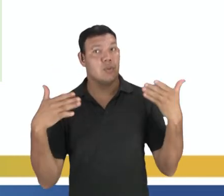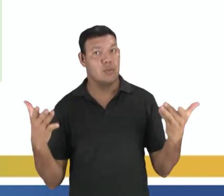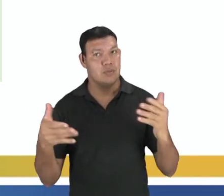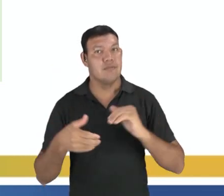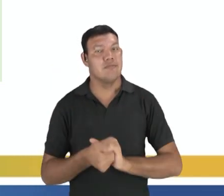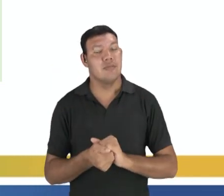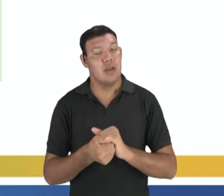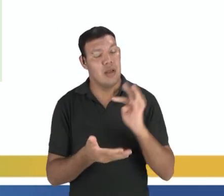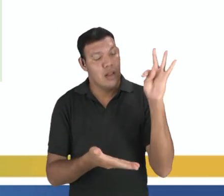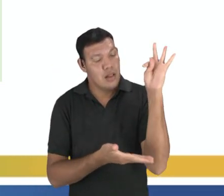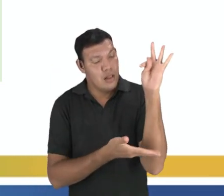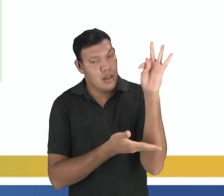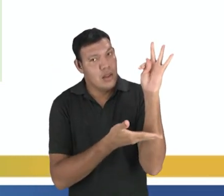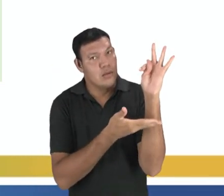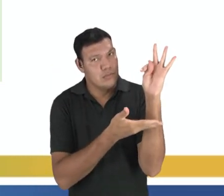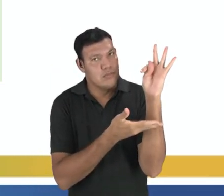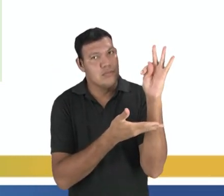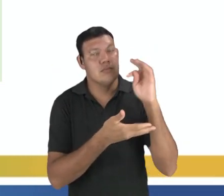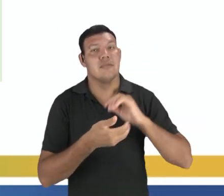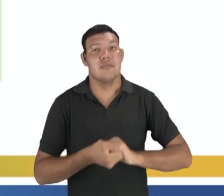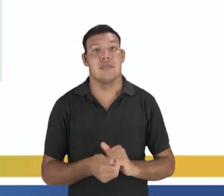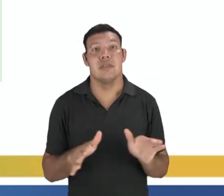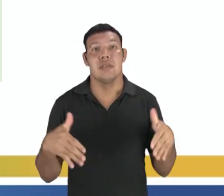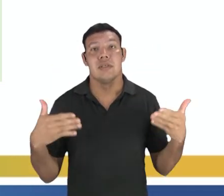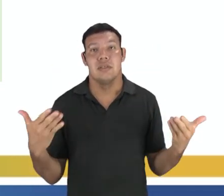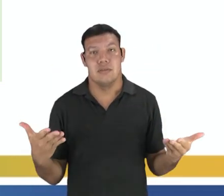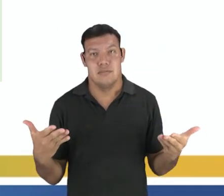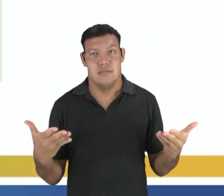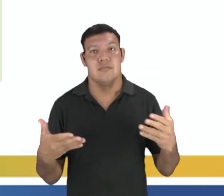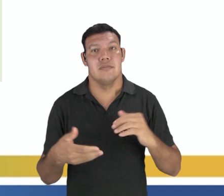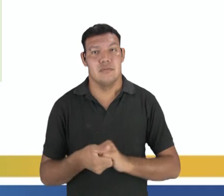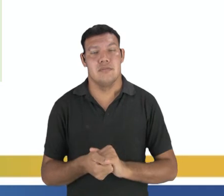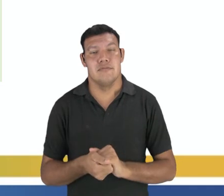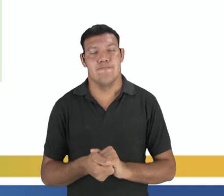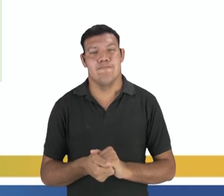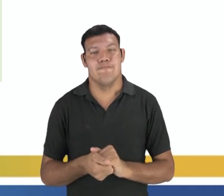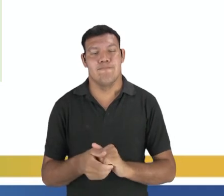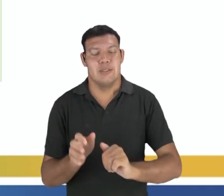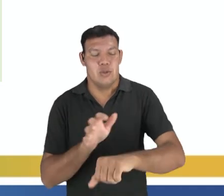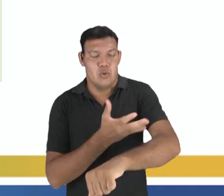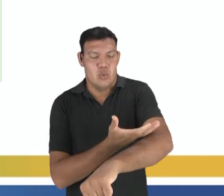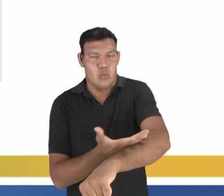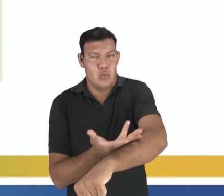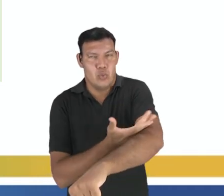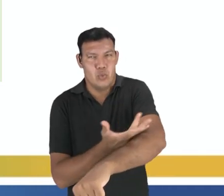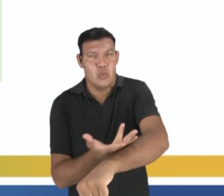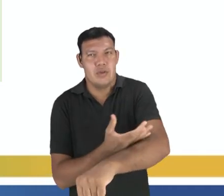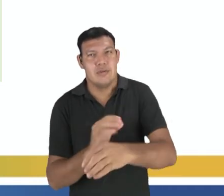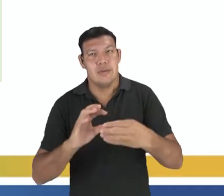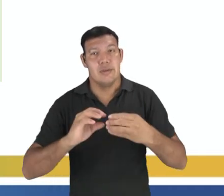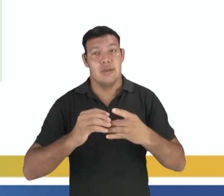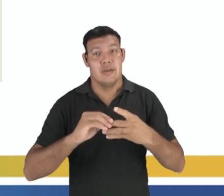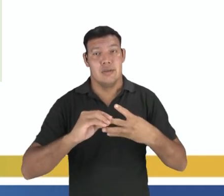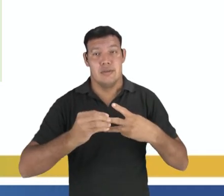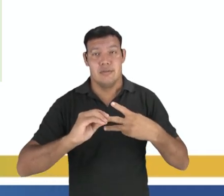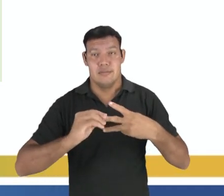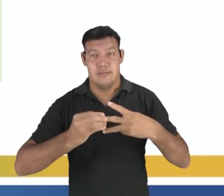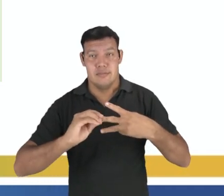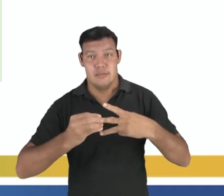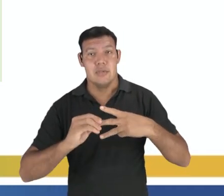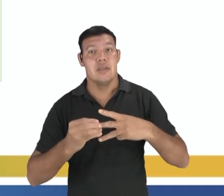à temperatura. E aí, devido à sensibilidade das células que dão origem aos